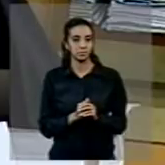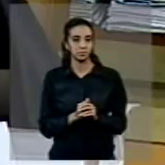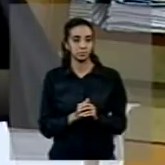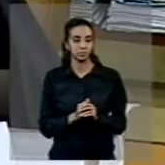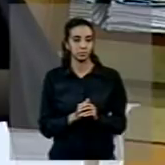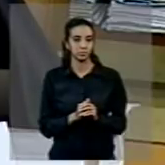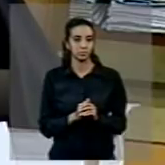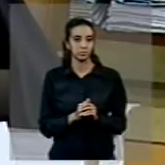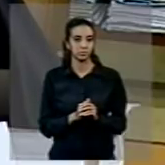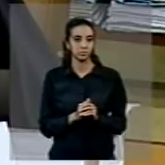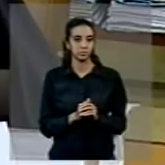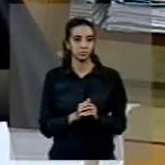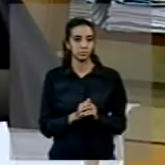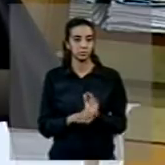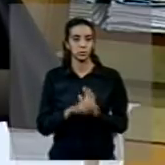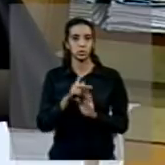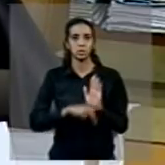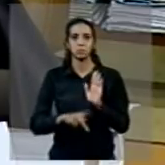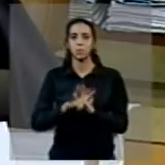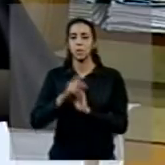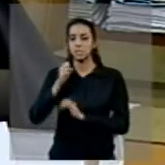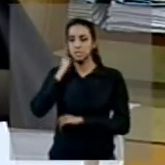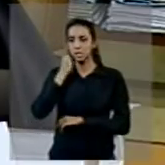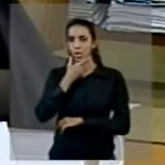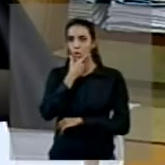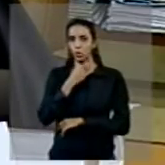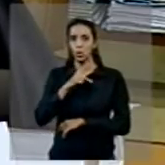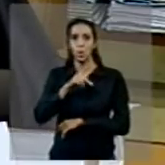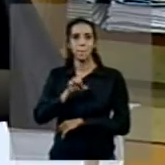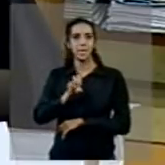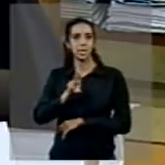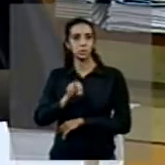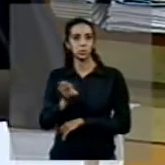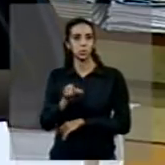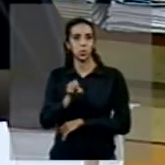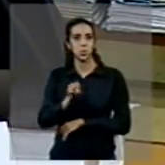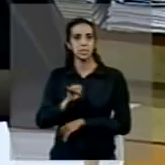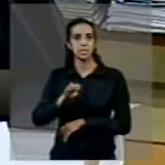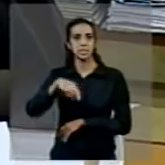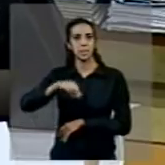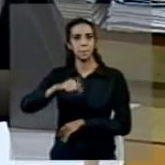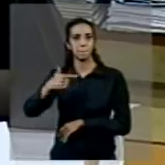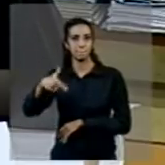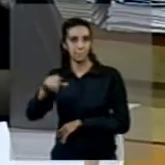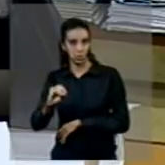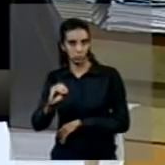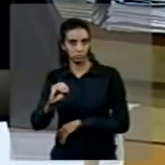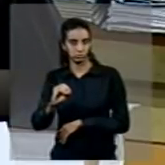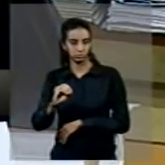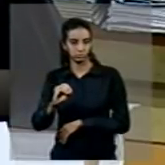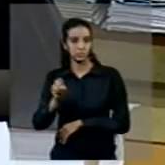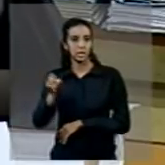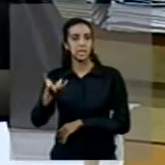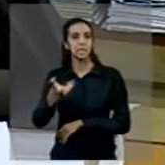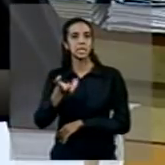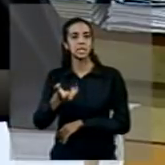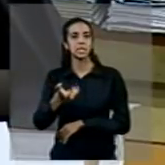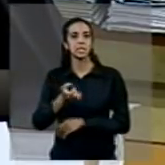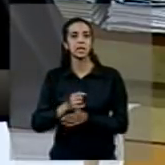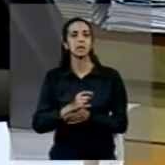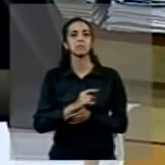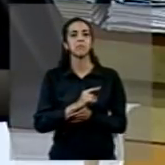da lavra do senador Pedro Simão, que buscava o chamado documento único